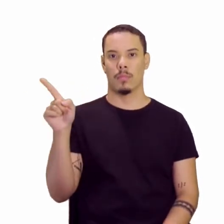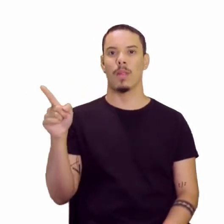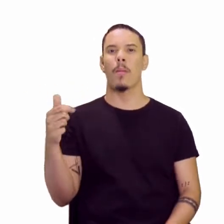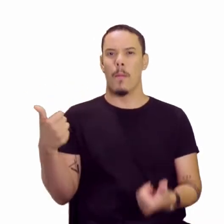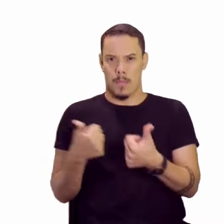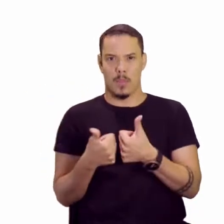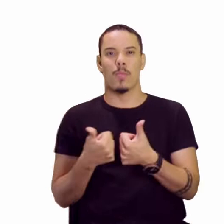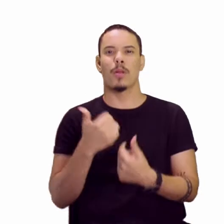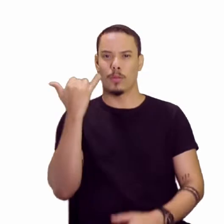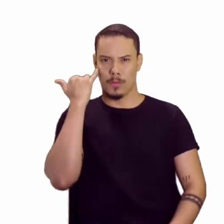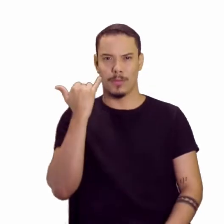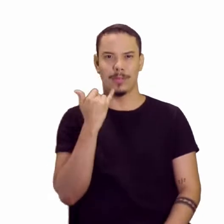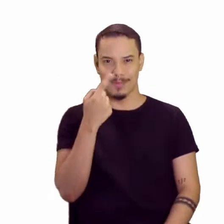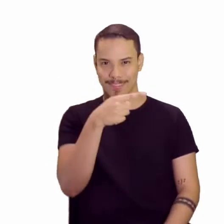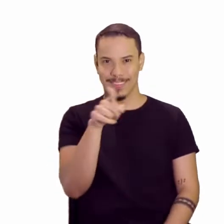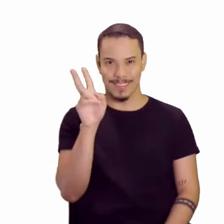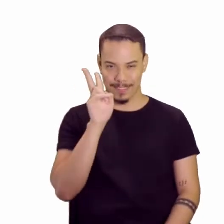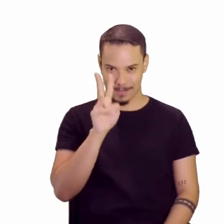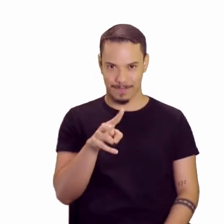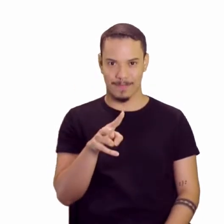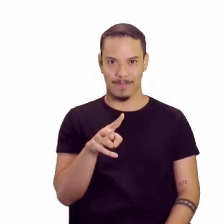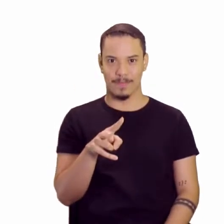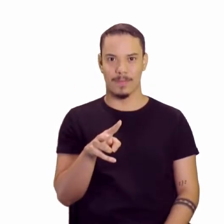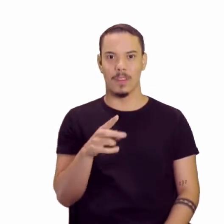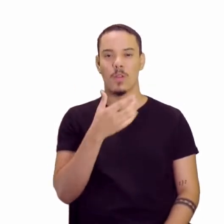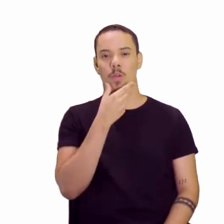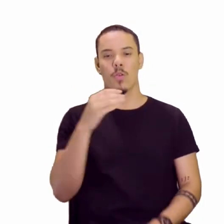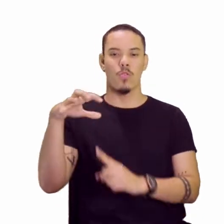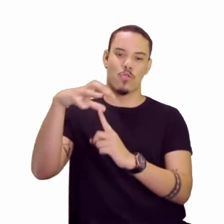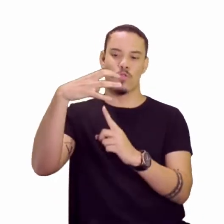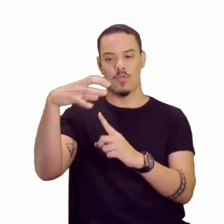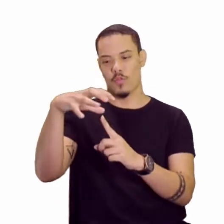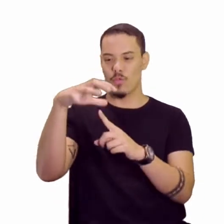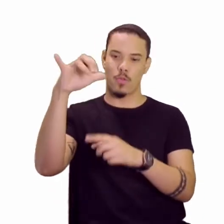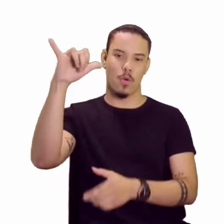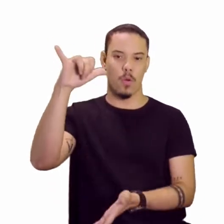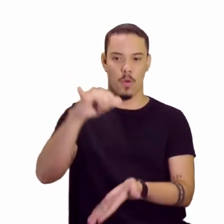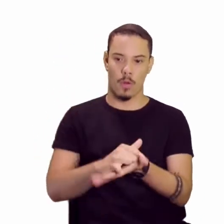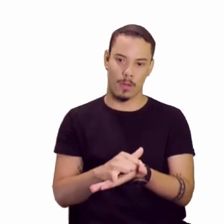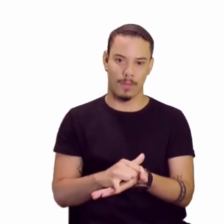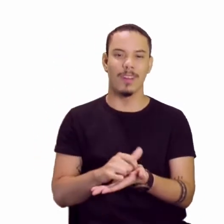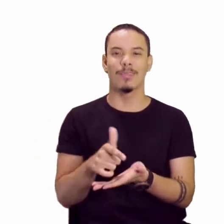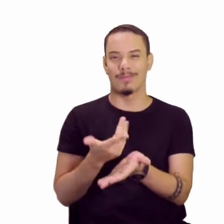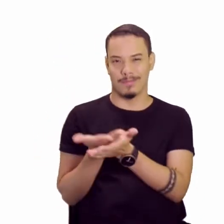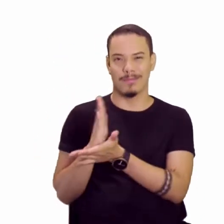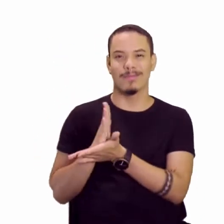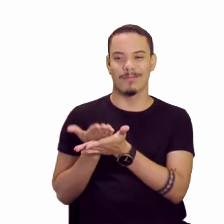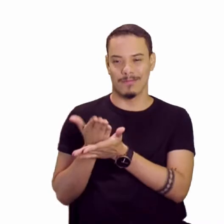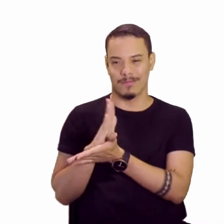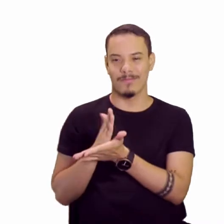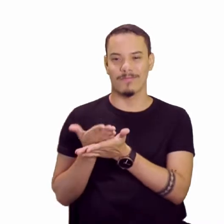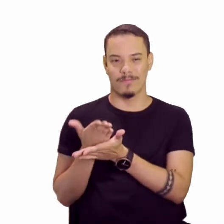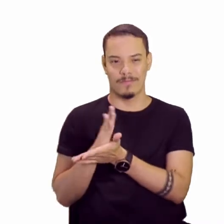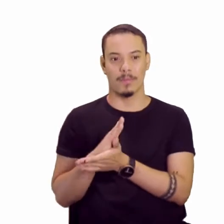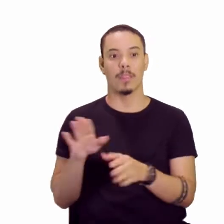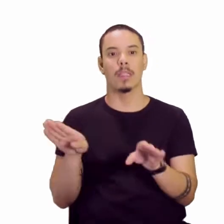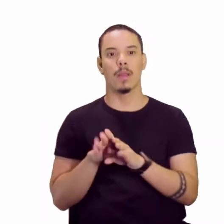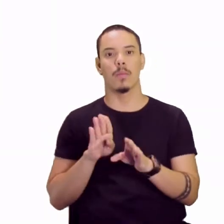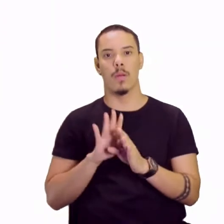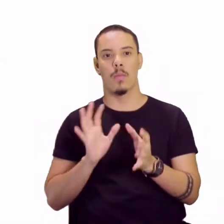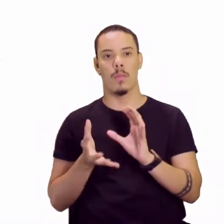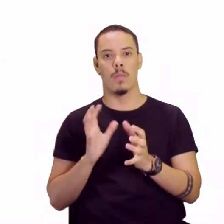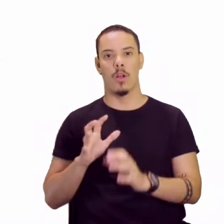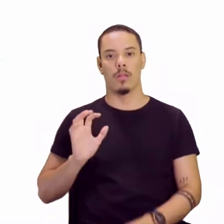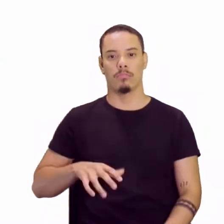pertinho do Vitor, né, o paraquedista. Aquele paraquedista estava com implicância. Tava com implicância, Uma né? bola de basquete aí vai